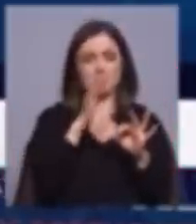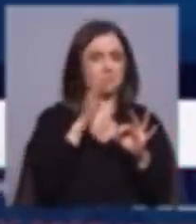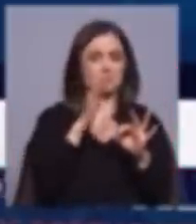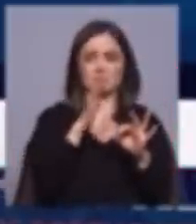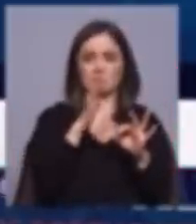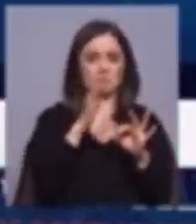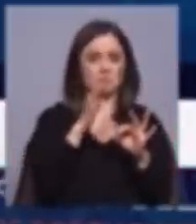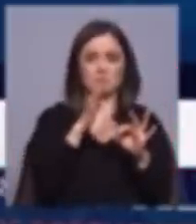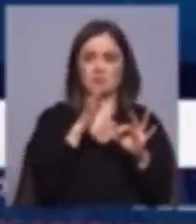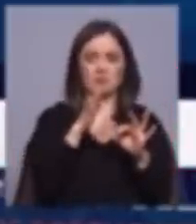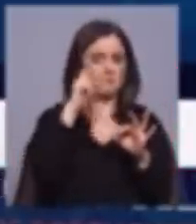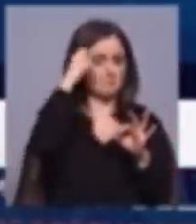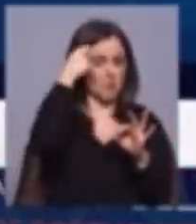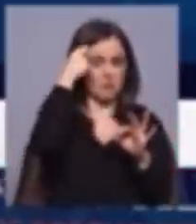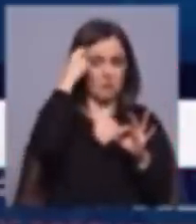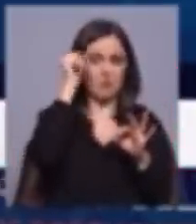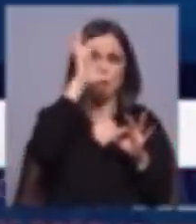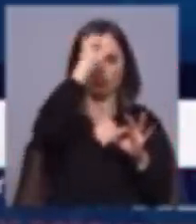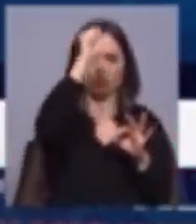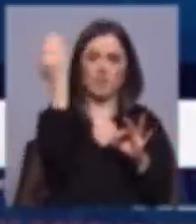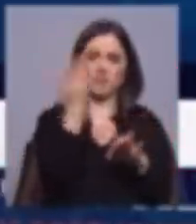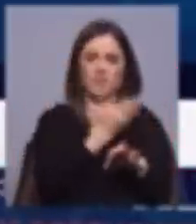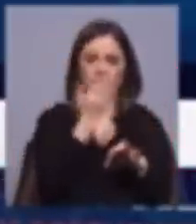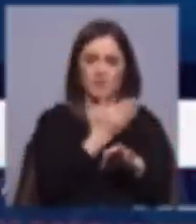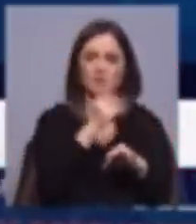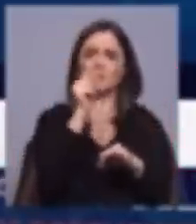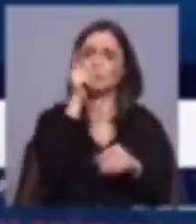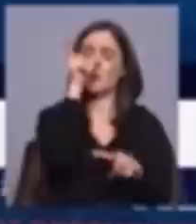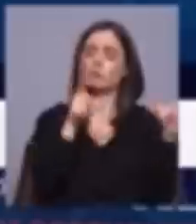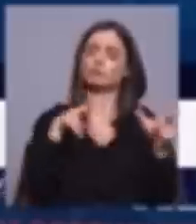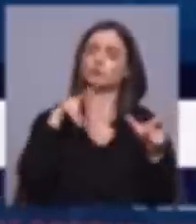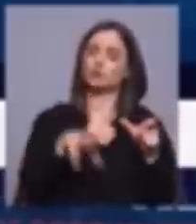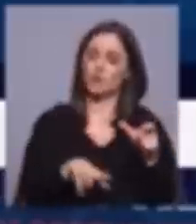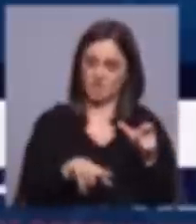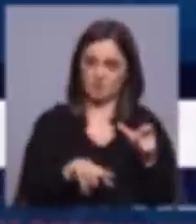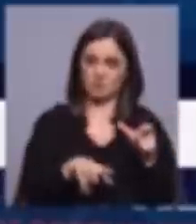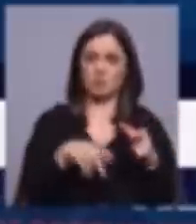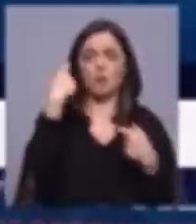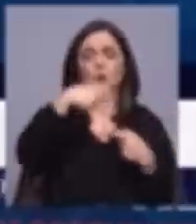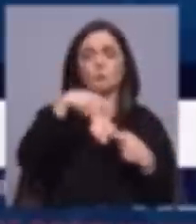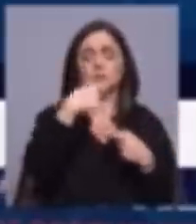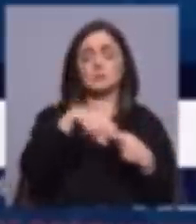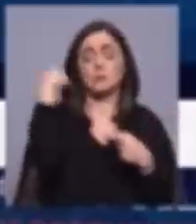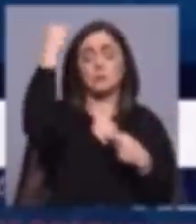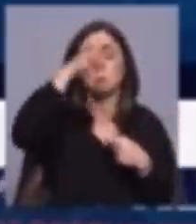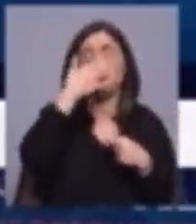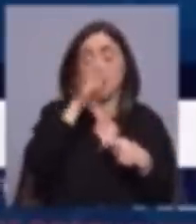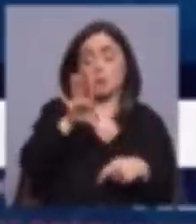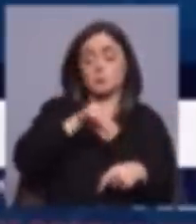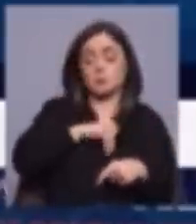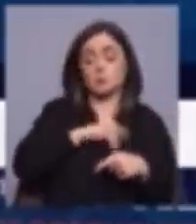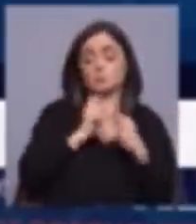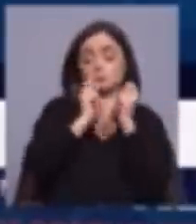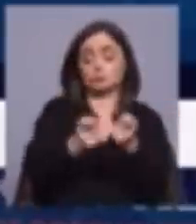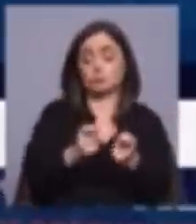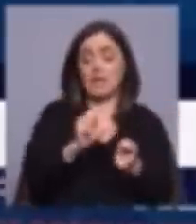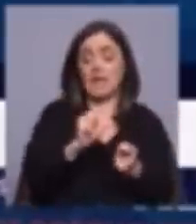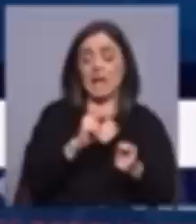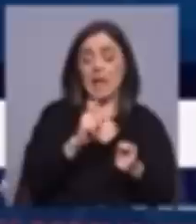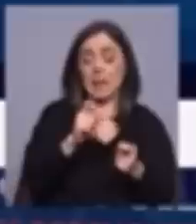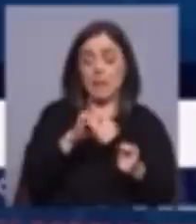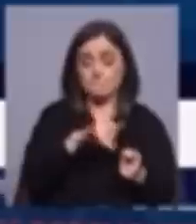ao estado de direito e parece ser uma afronta aos portugueses o Presidente da República aparentemente aceitou dar posse João Gama